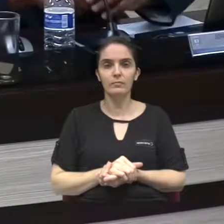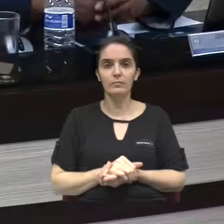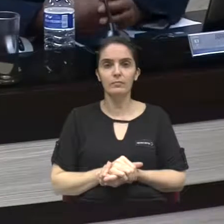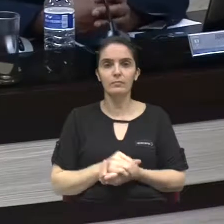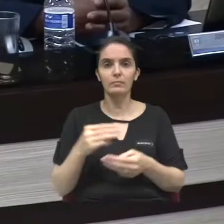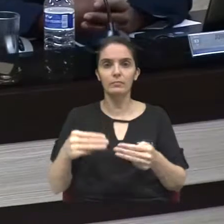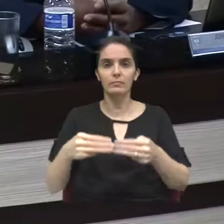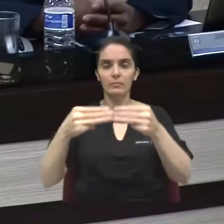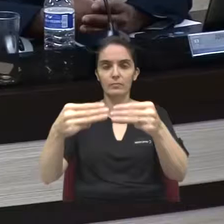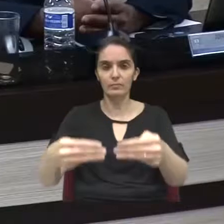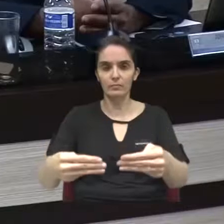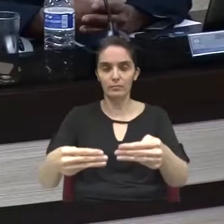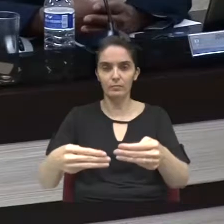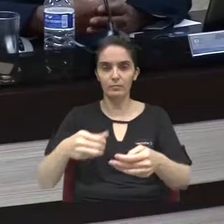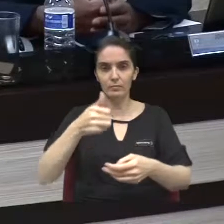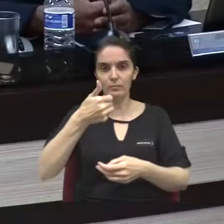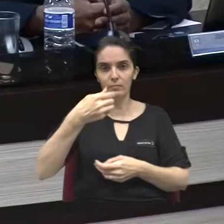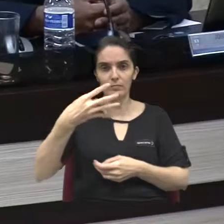Moção